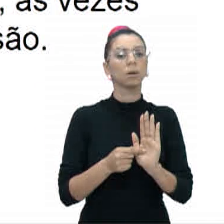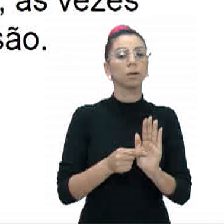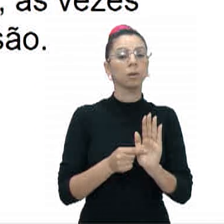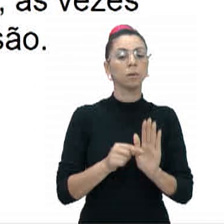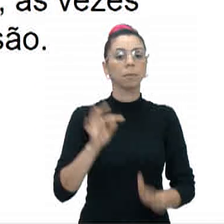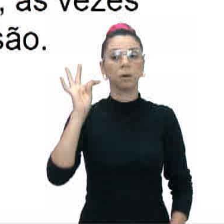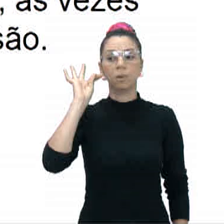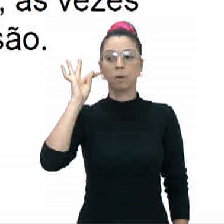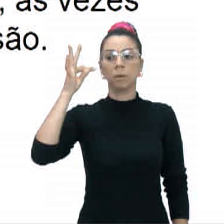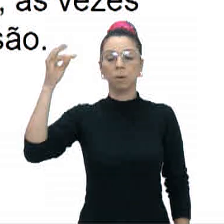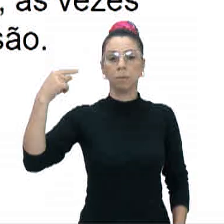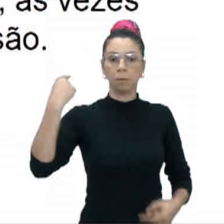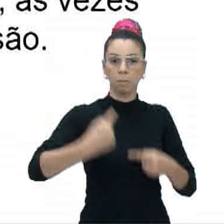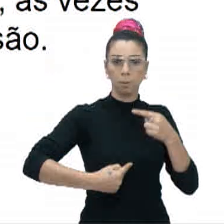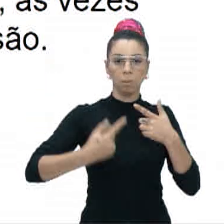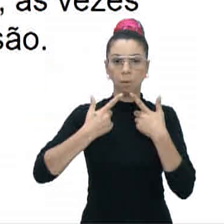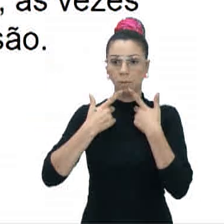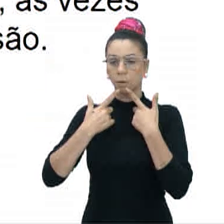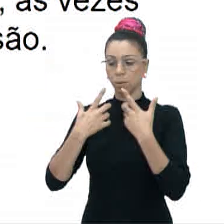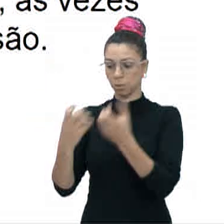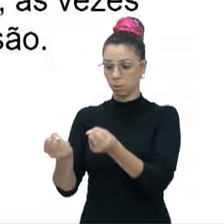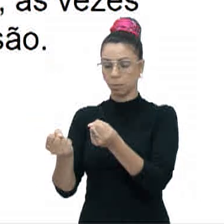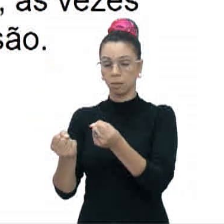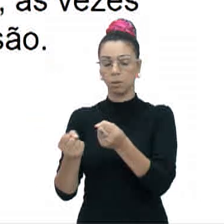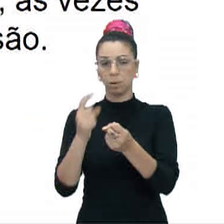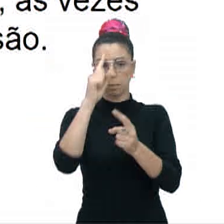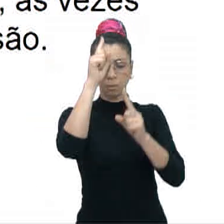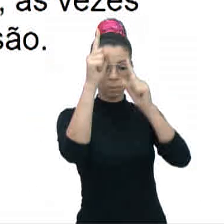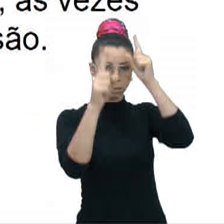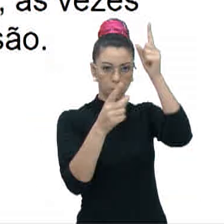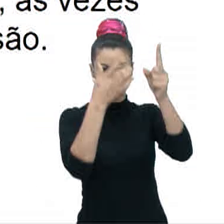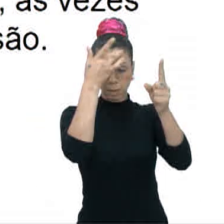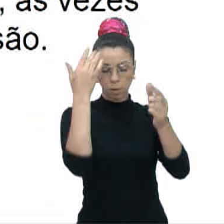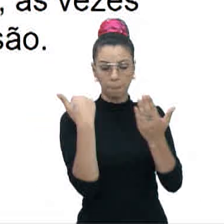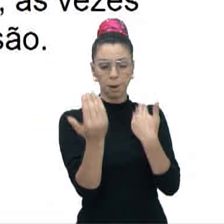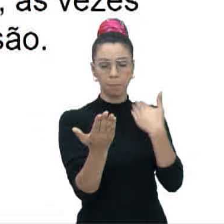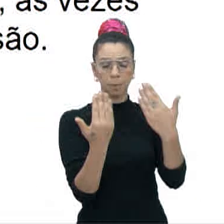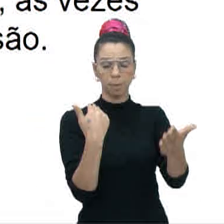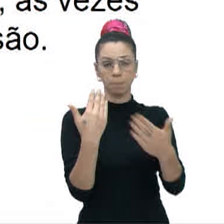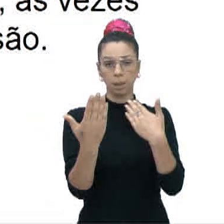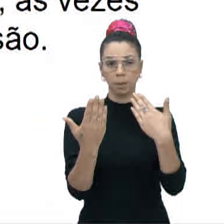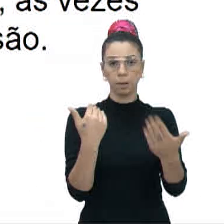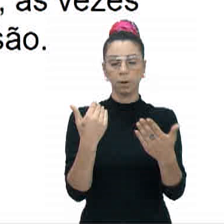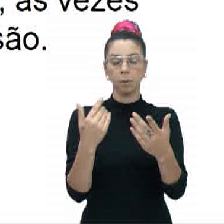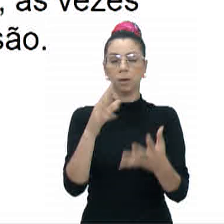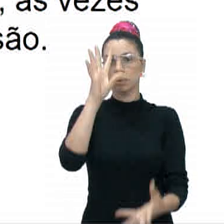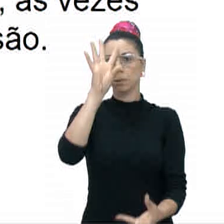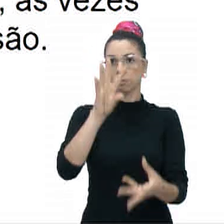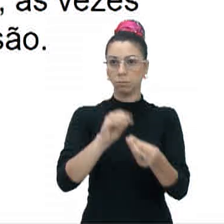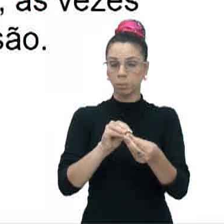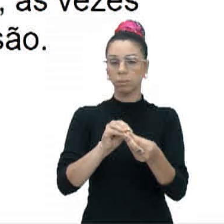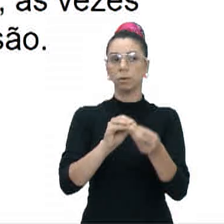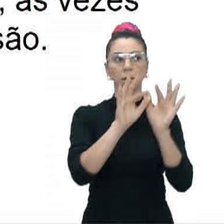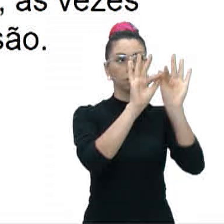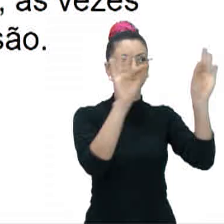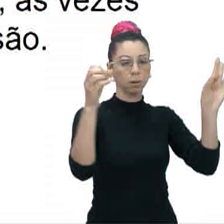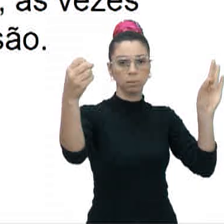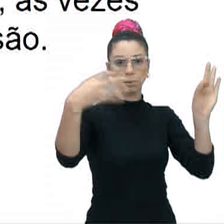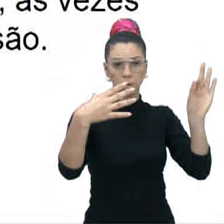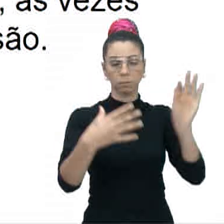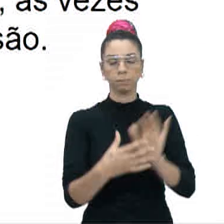discute aspectos linguísticos como a criatividade do falante e a sua capacidade de emitir e de compreender frases